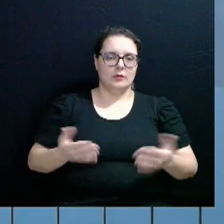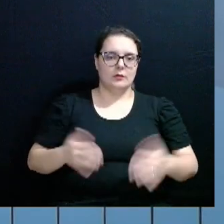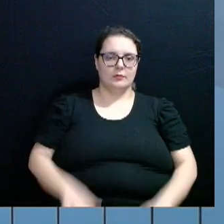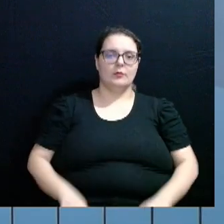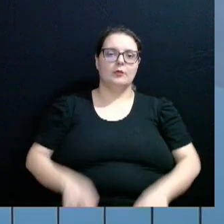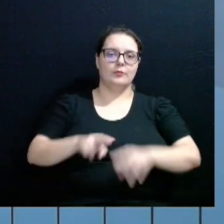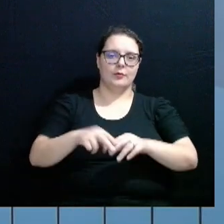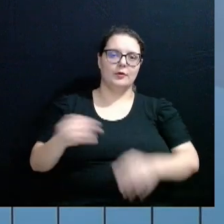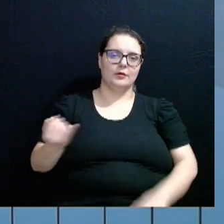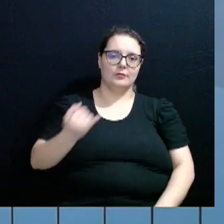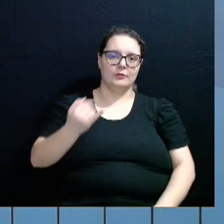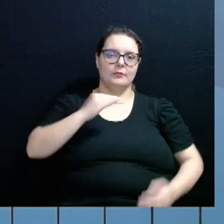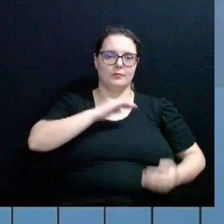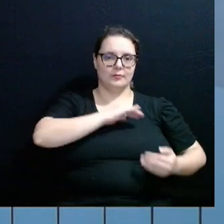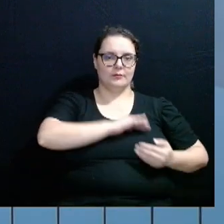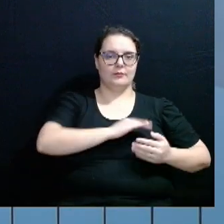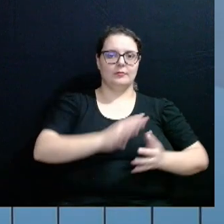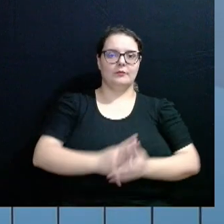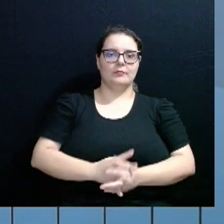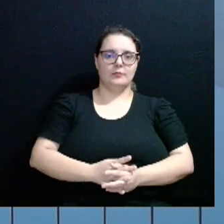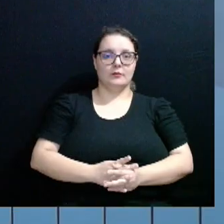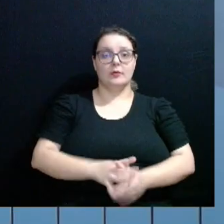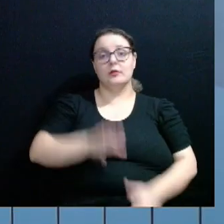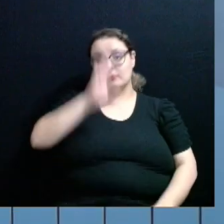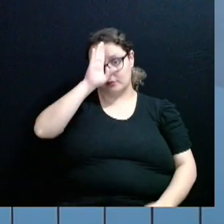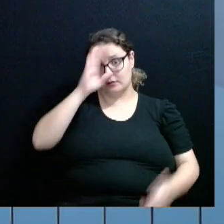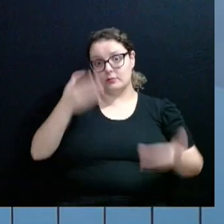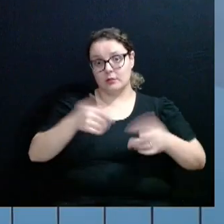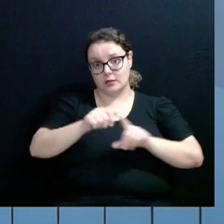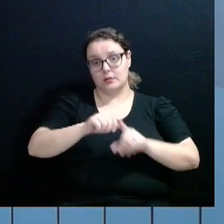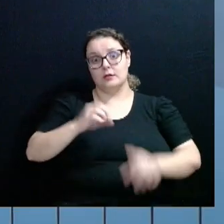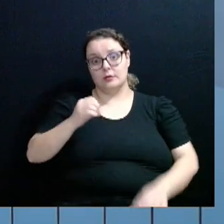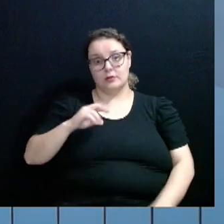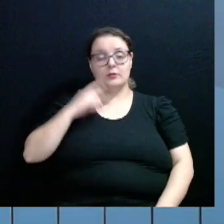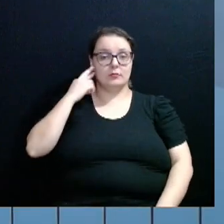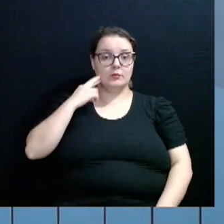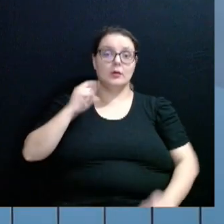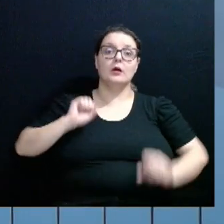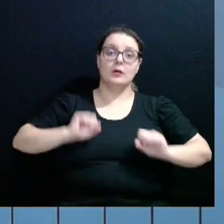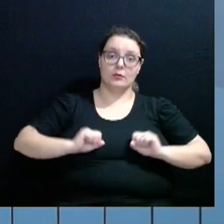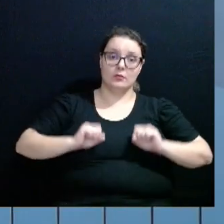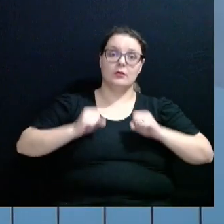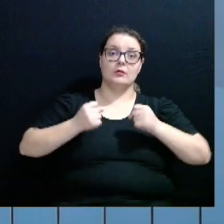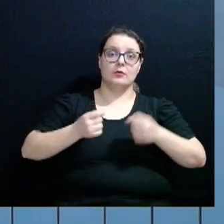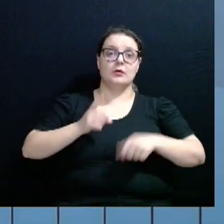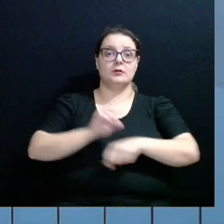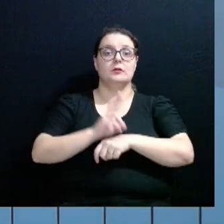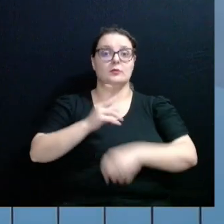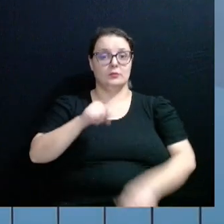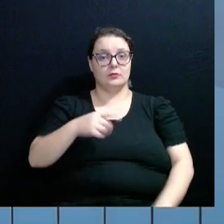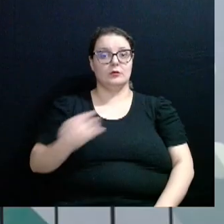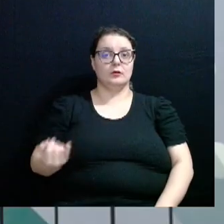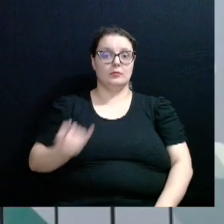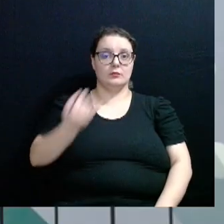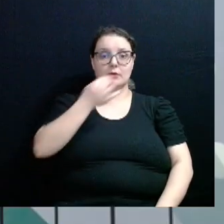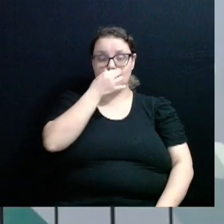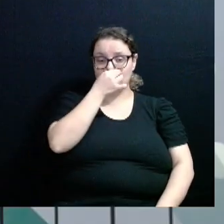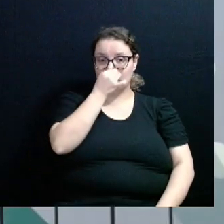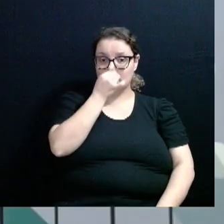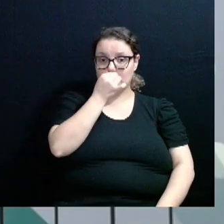da mamografia. Principalmente agora no Outubro Rosa, a gente reforça, né, doutora, a importância de estar